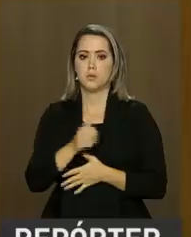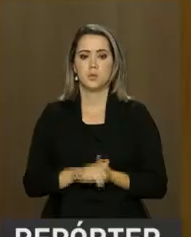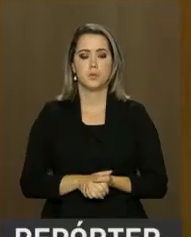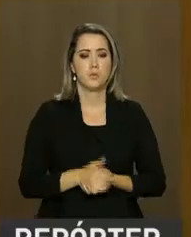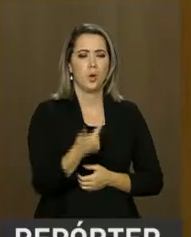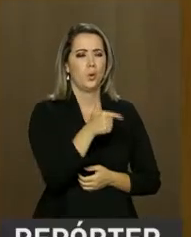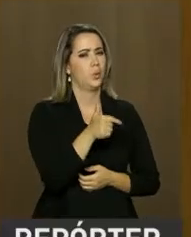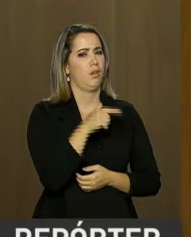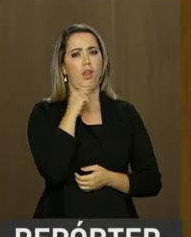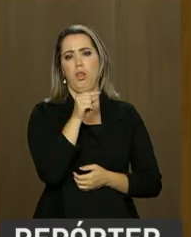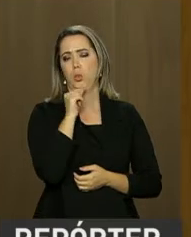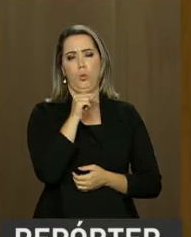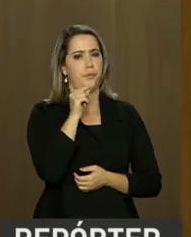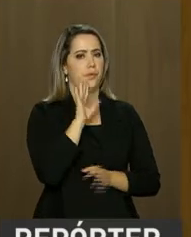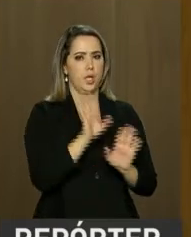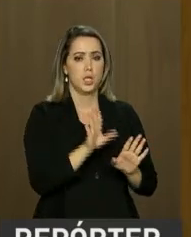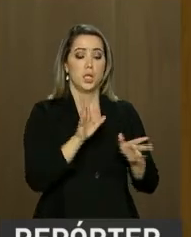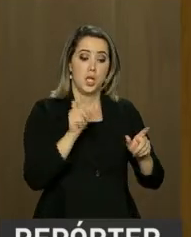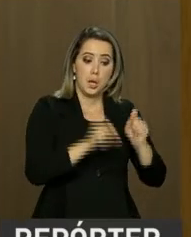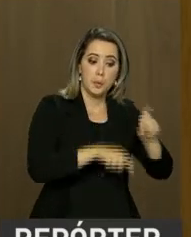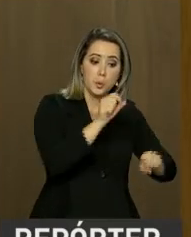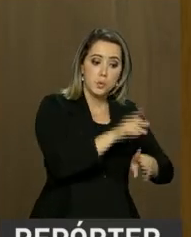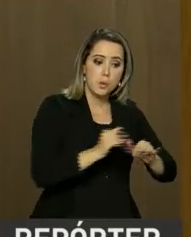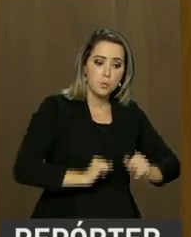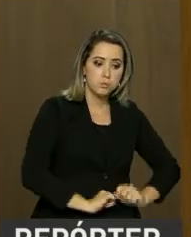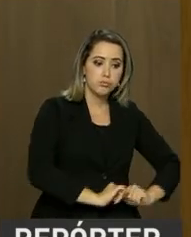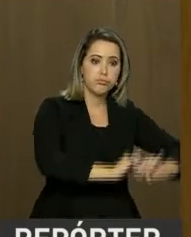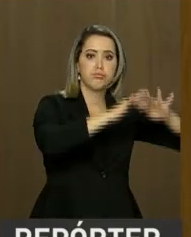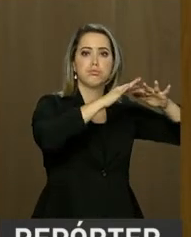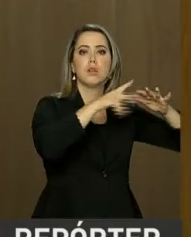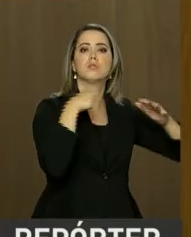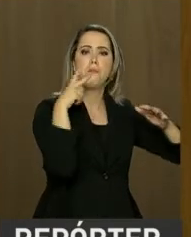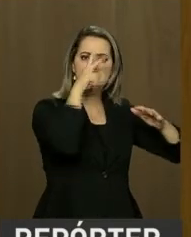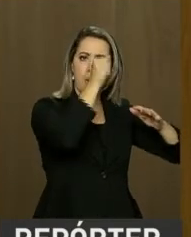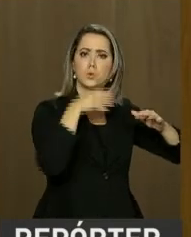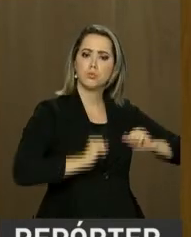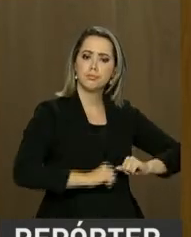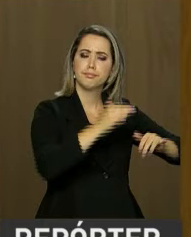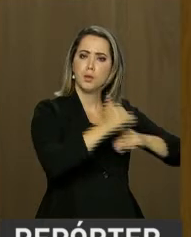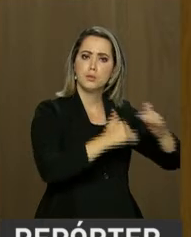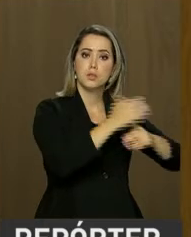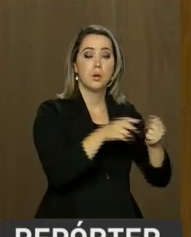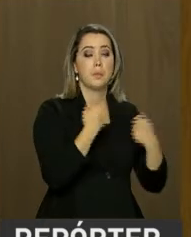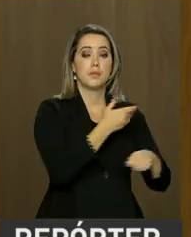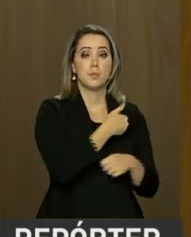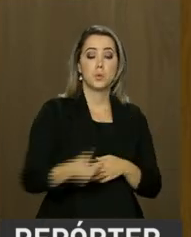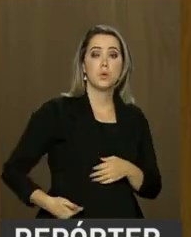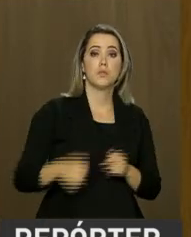Não tenha dúvida que a produção no Brasil está avançando de forma muito forte. O que nós precisamos, o governo, é viabilizar